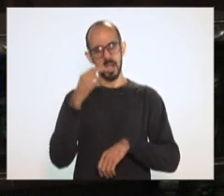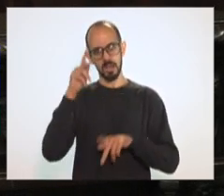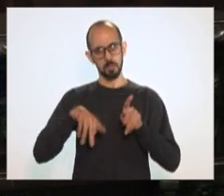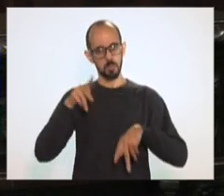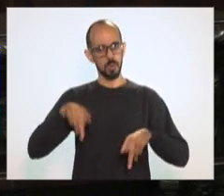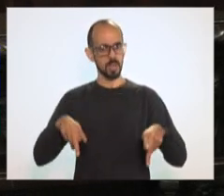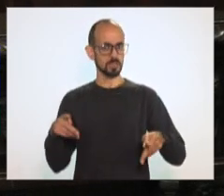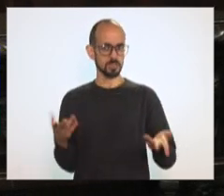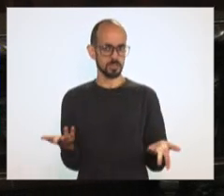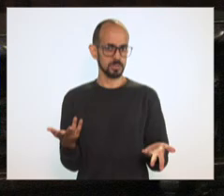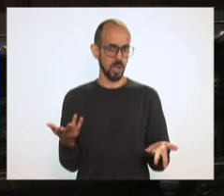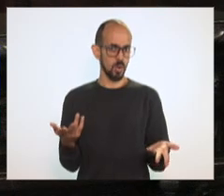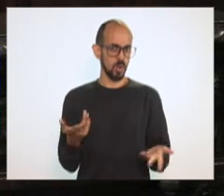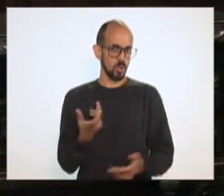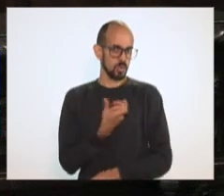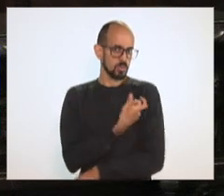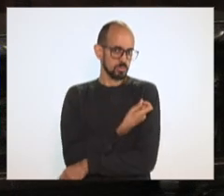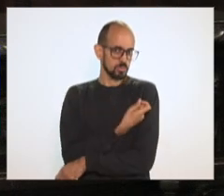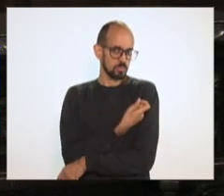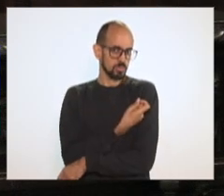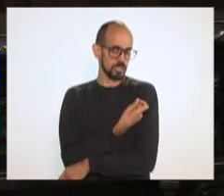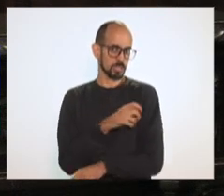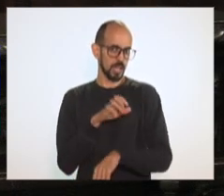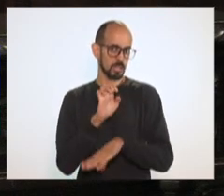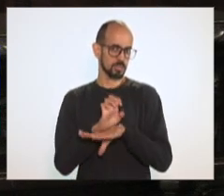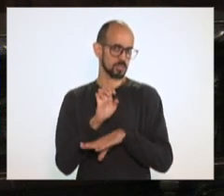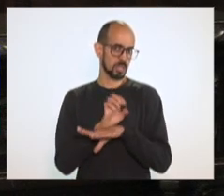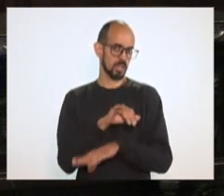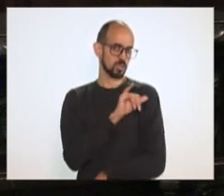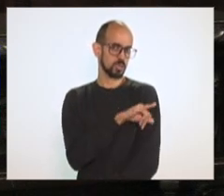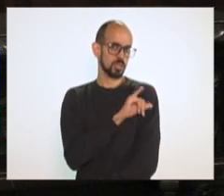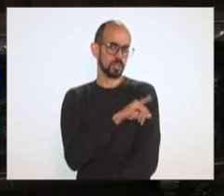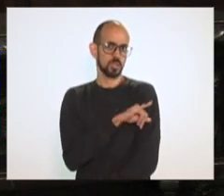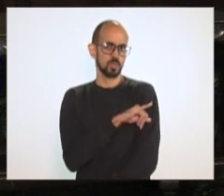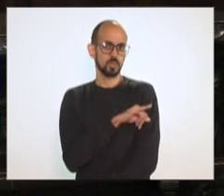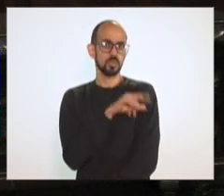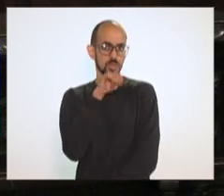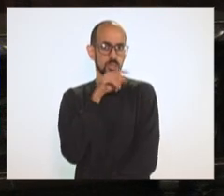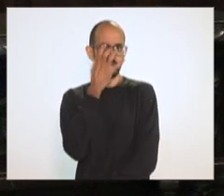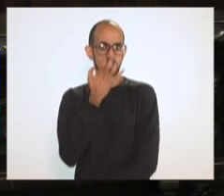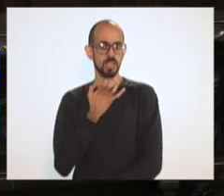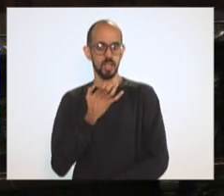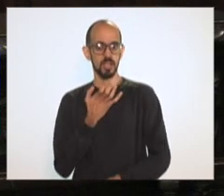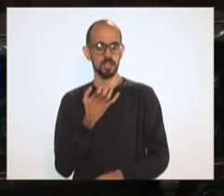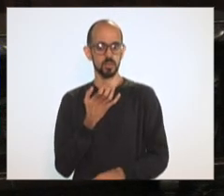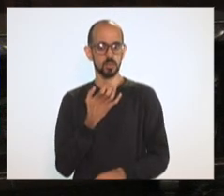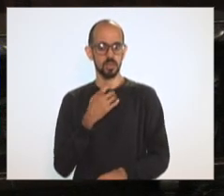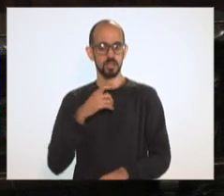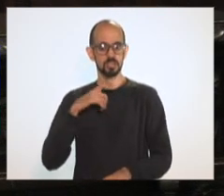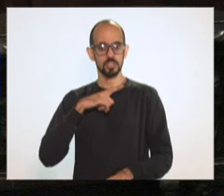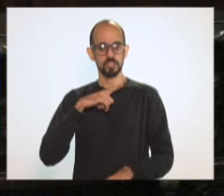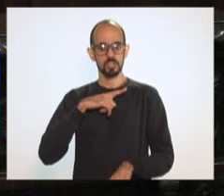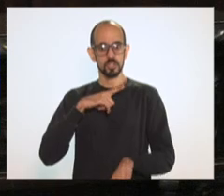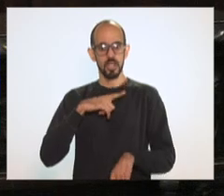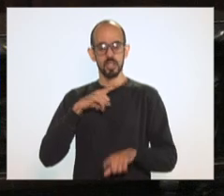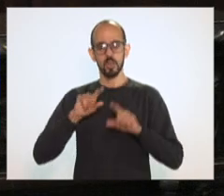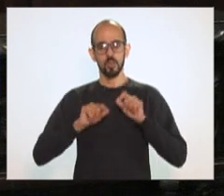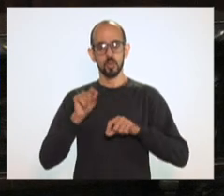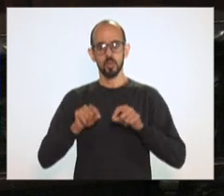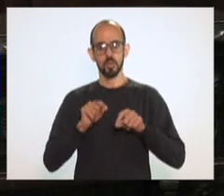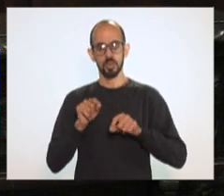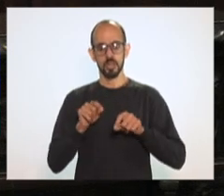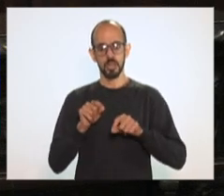cidade do Rio de Janeiro, no Estado do Rio de Janeiro. Isso é seríssimo. A gente já tem UTIs lotadas, a gente já tem